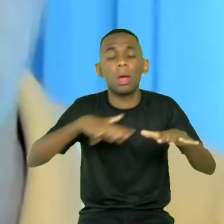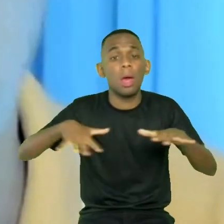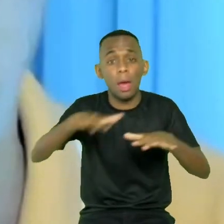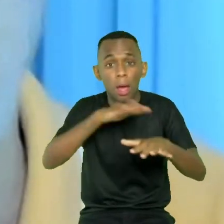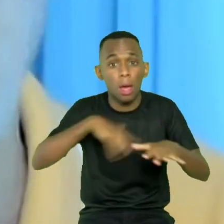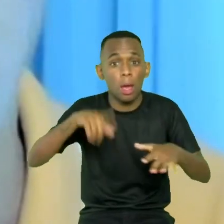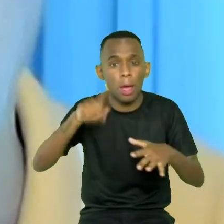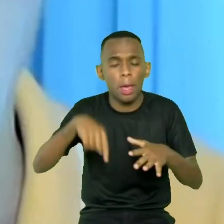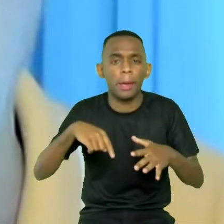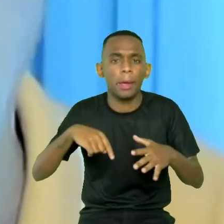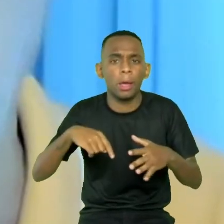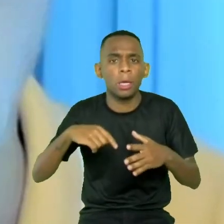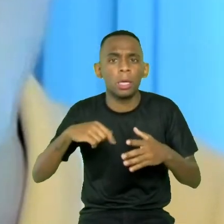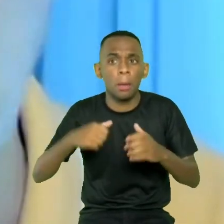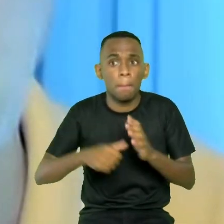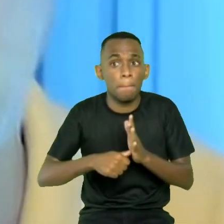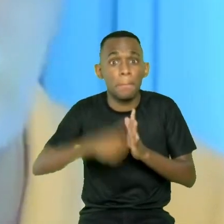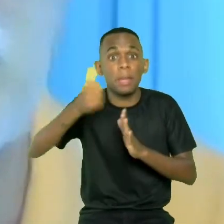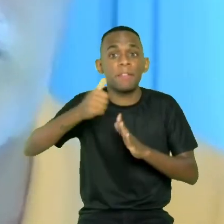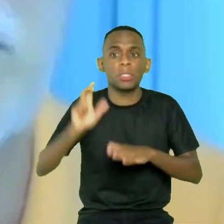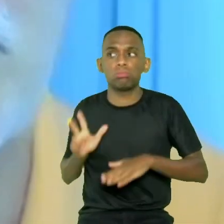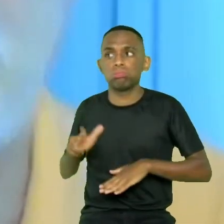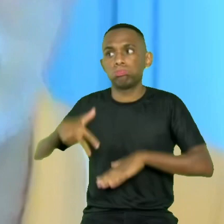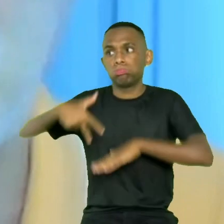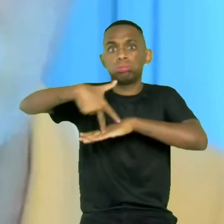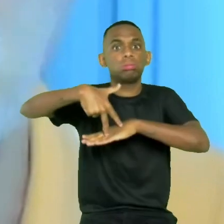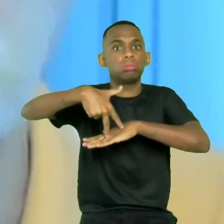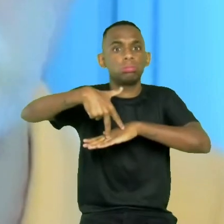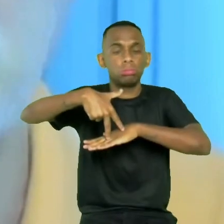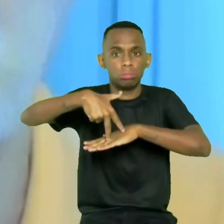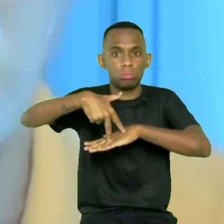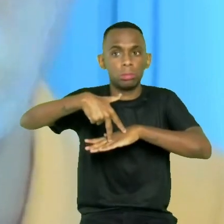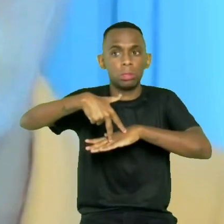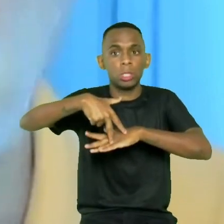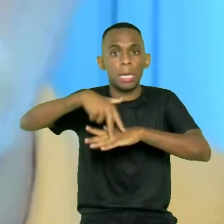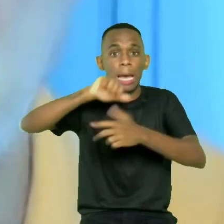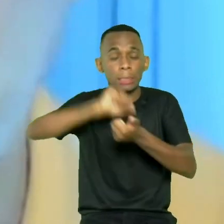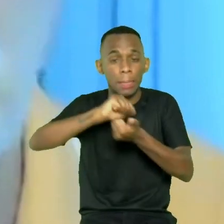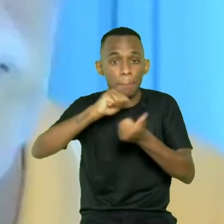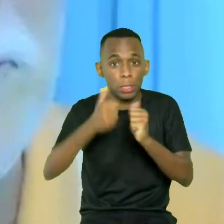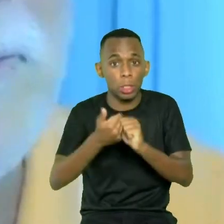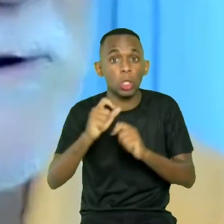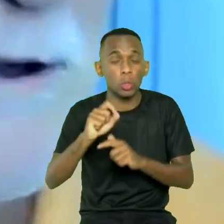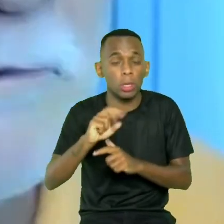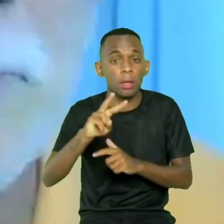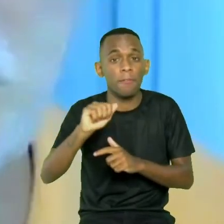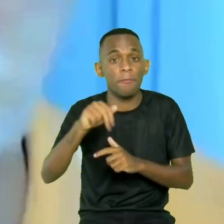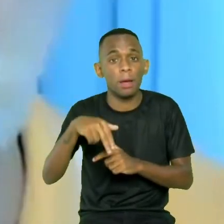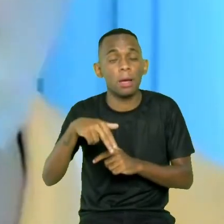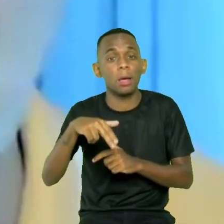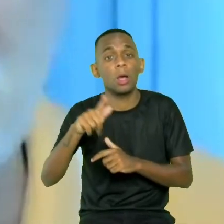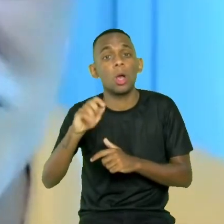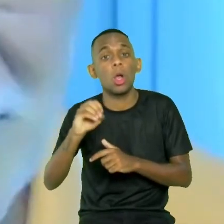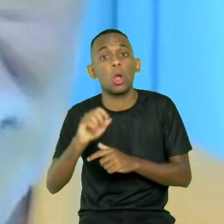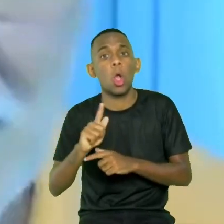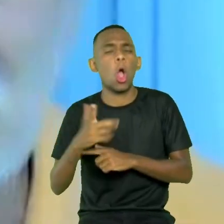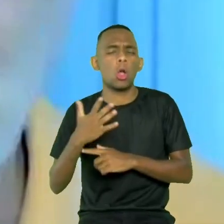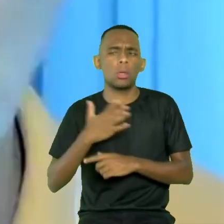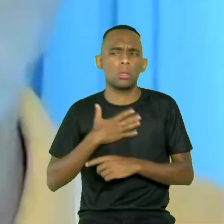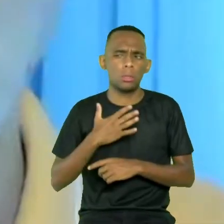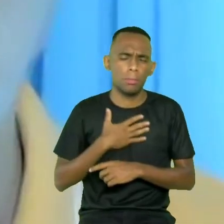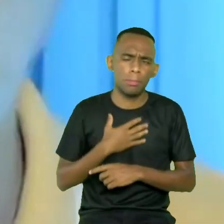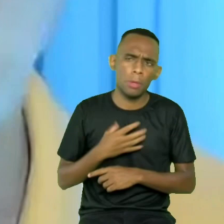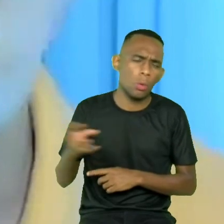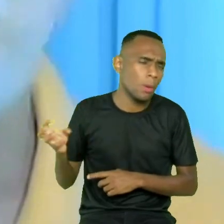fogo. Primeira vez que eu subi num palco, interpretando Van Gogh. Olha só que coisa, né? Meu ídolo das